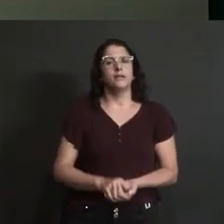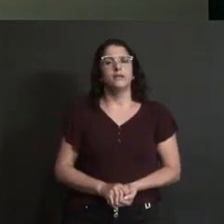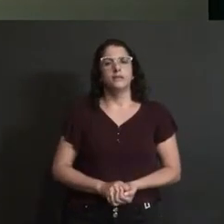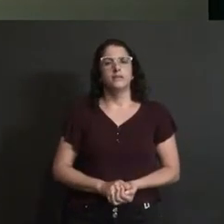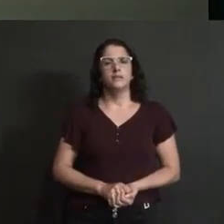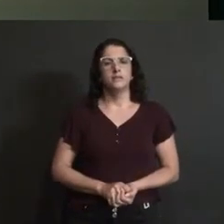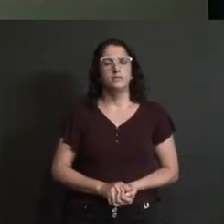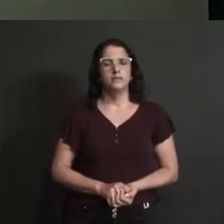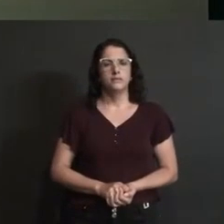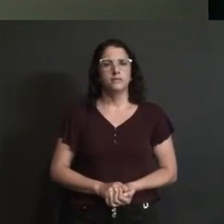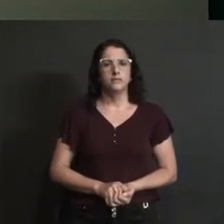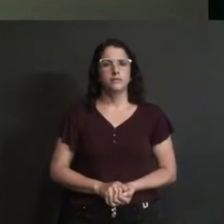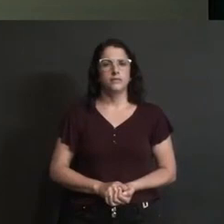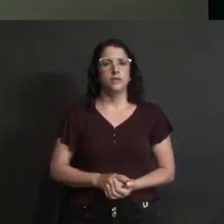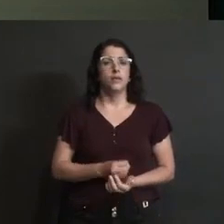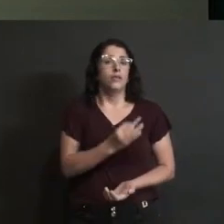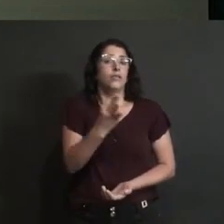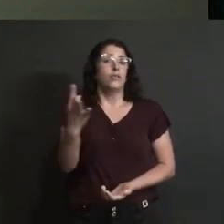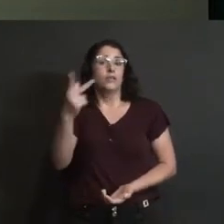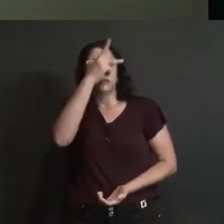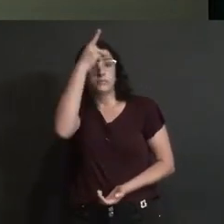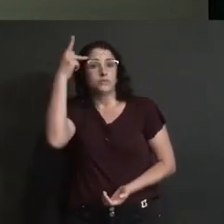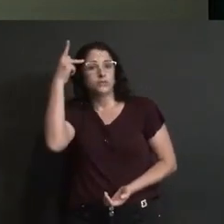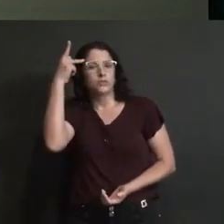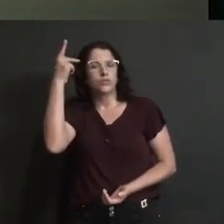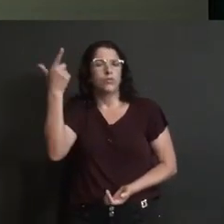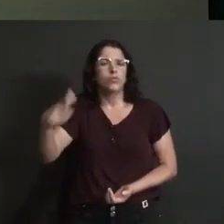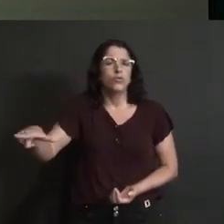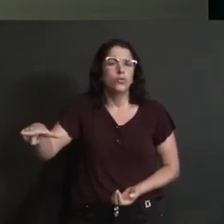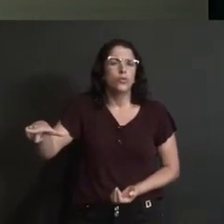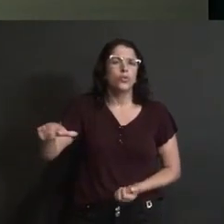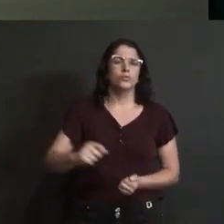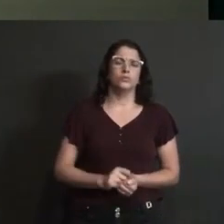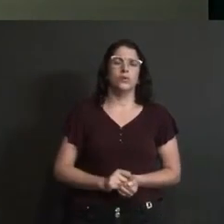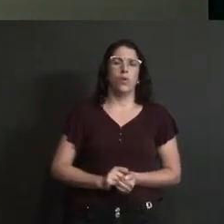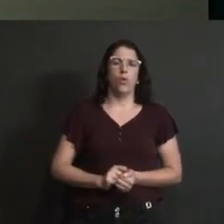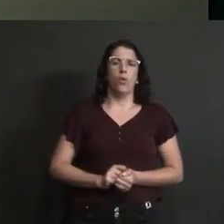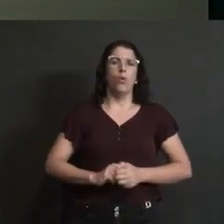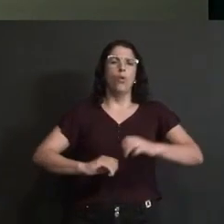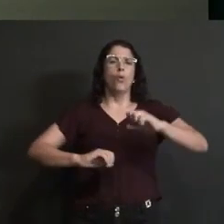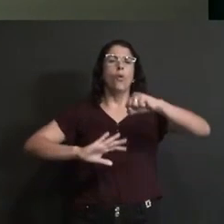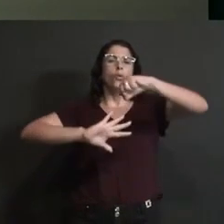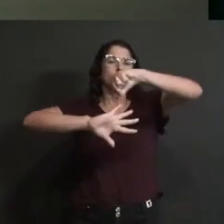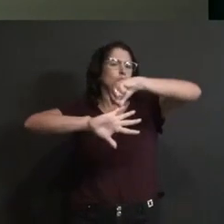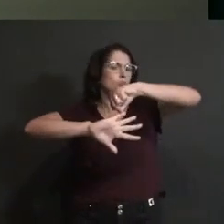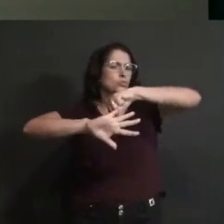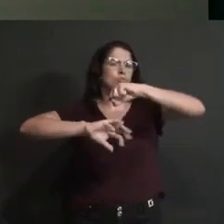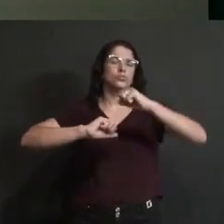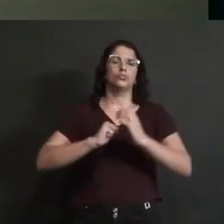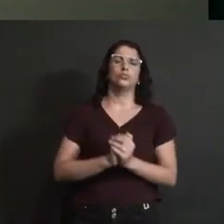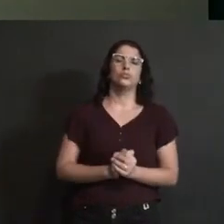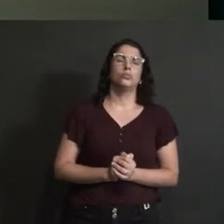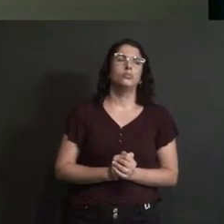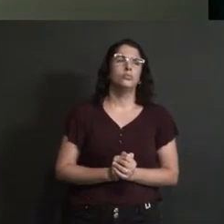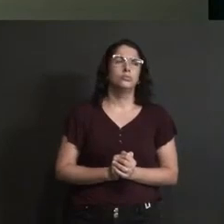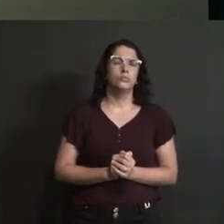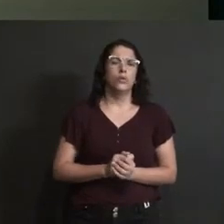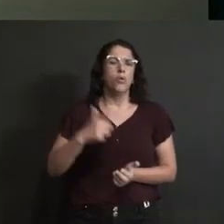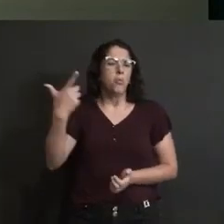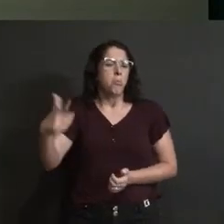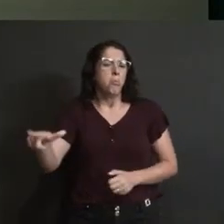também americano, o Ricardo Wagner, que é gaúcho, o Luciano, que é o